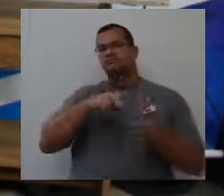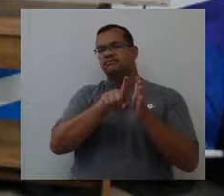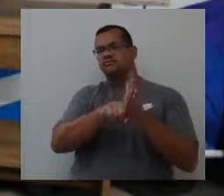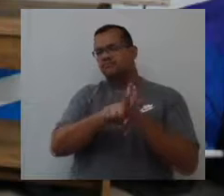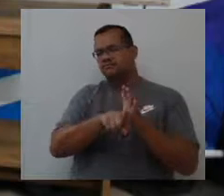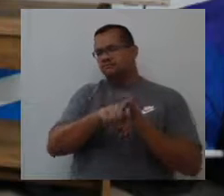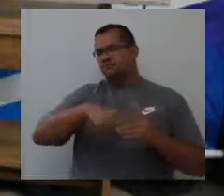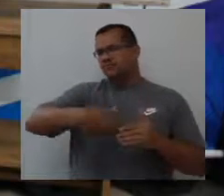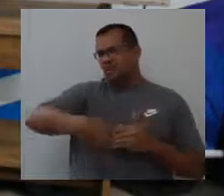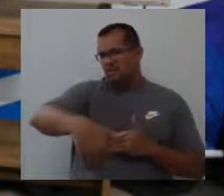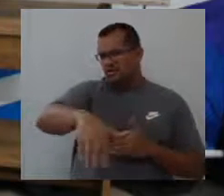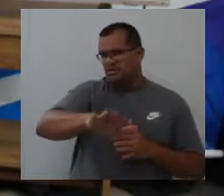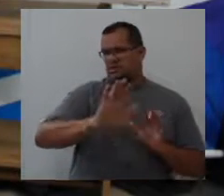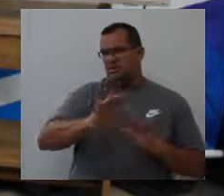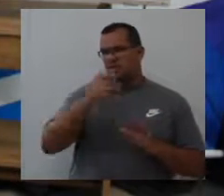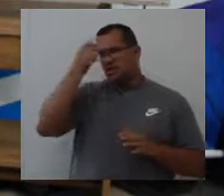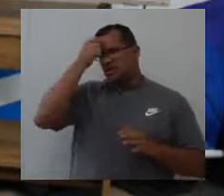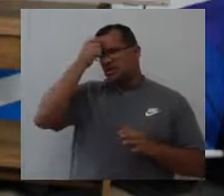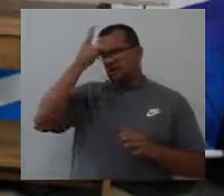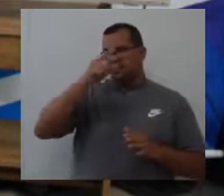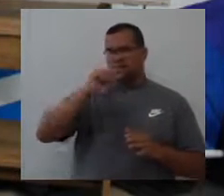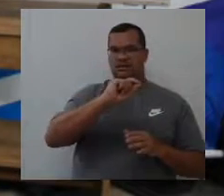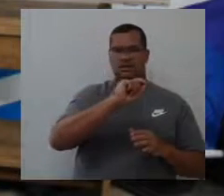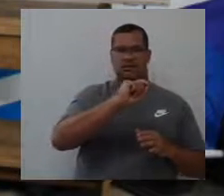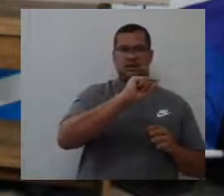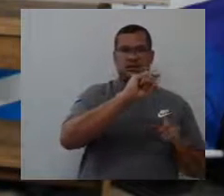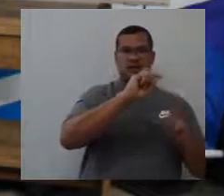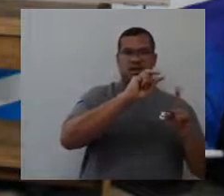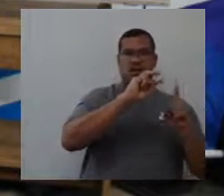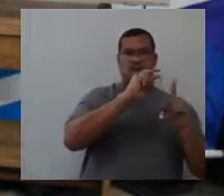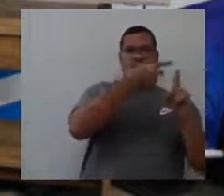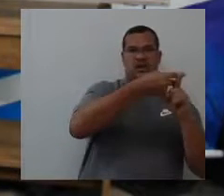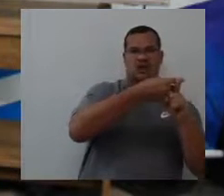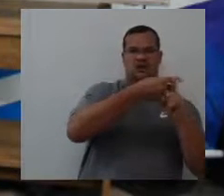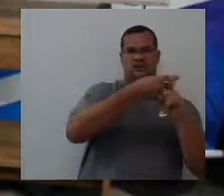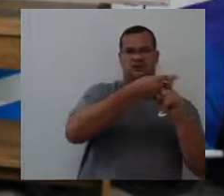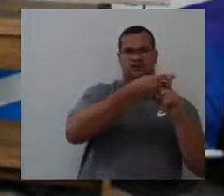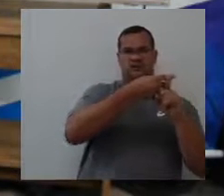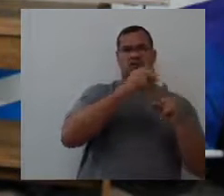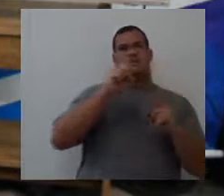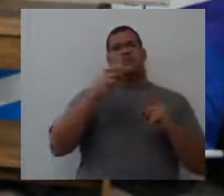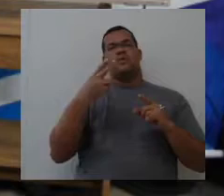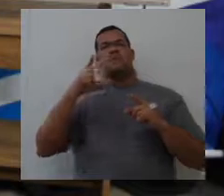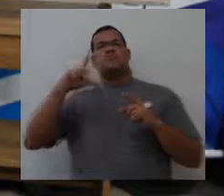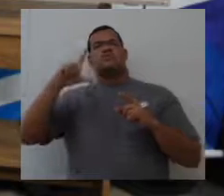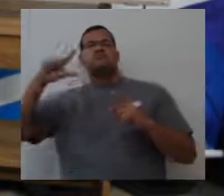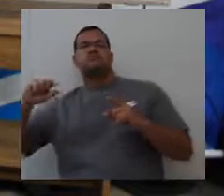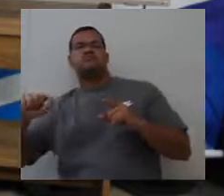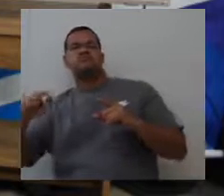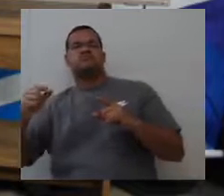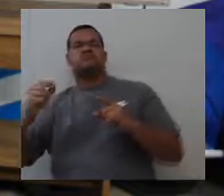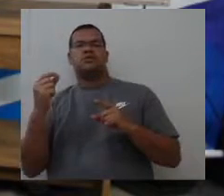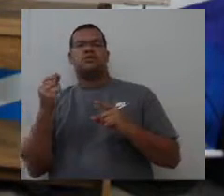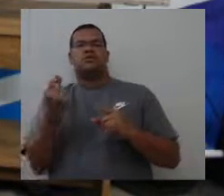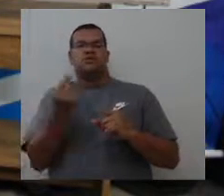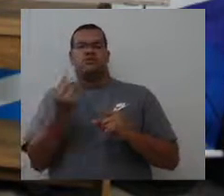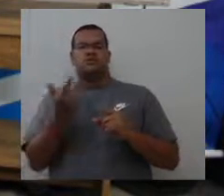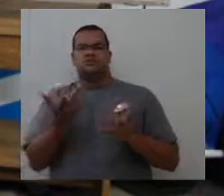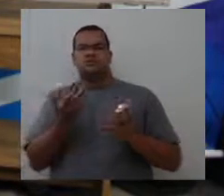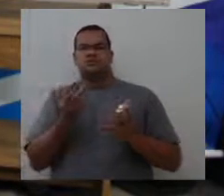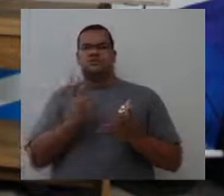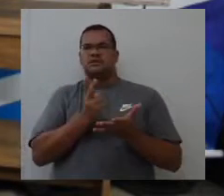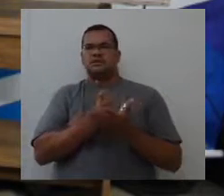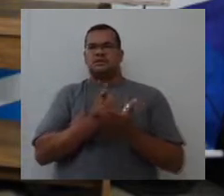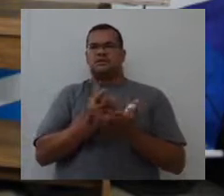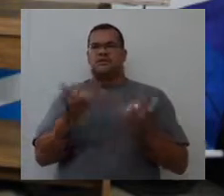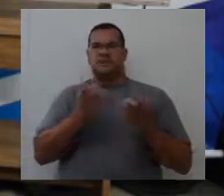daqui para frente, que é a ideia de acréscimos ou decréscimos, aumentar um certo preço ou reduzir o preço. Vê só, toda vez